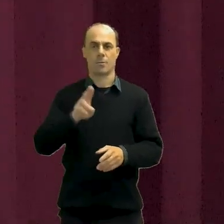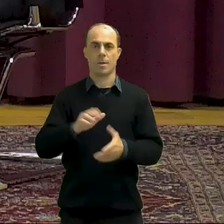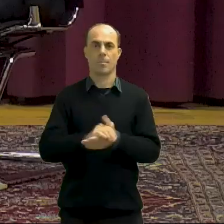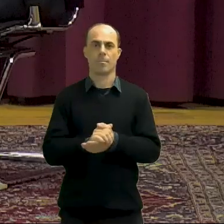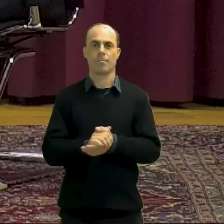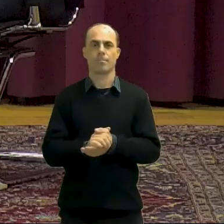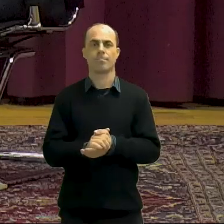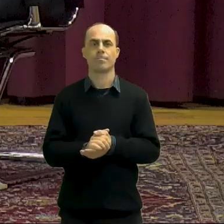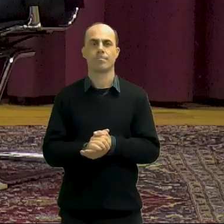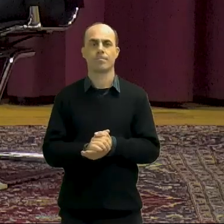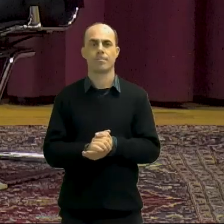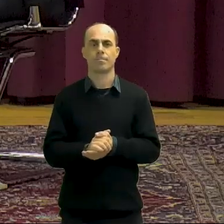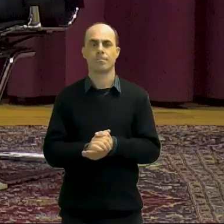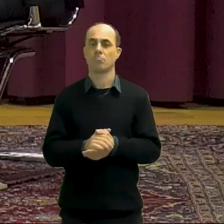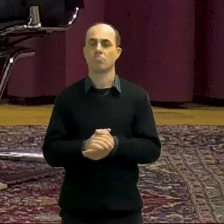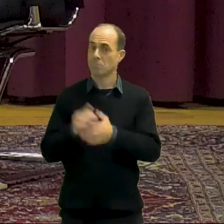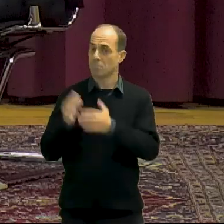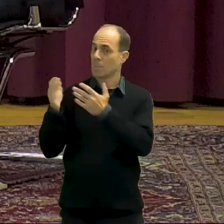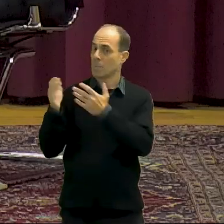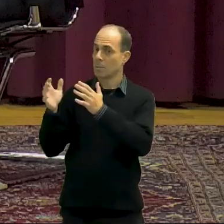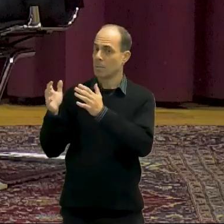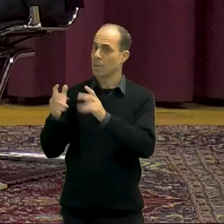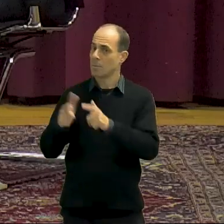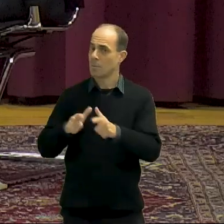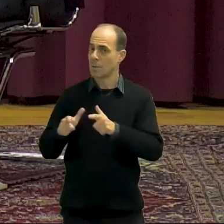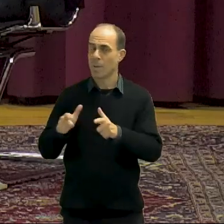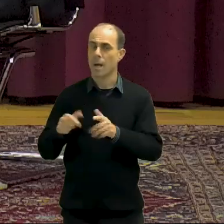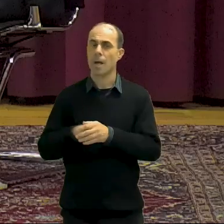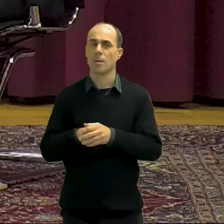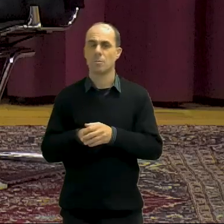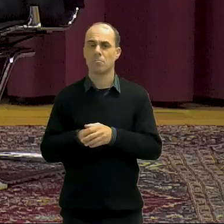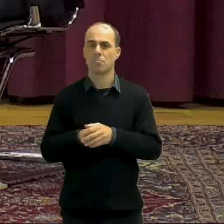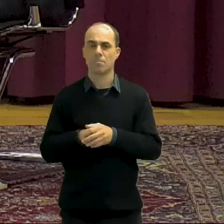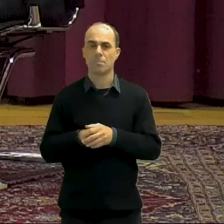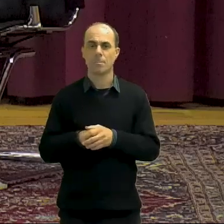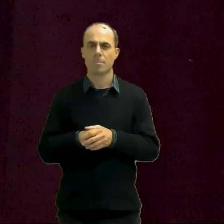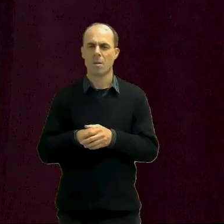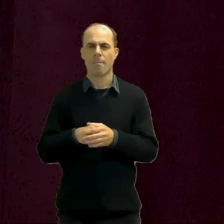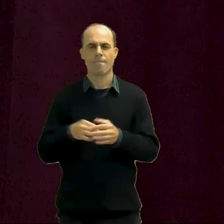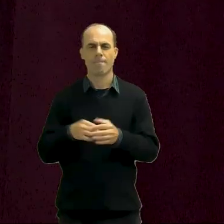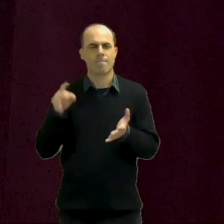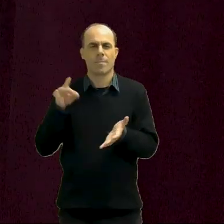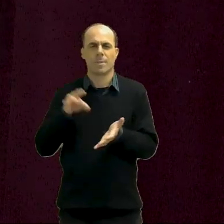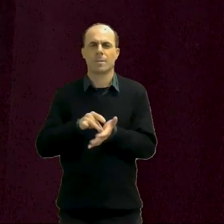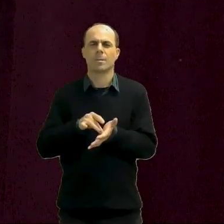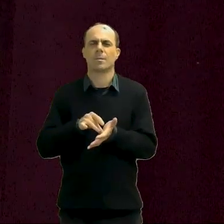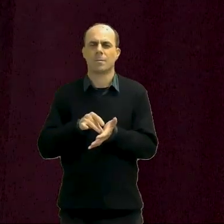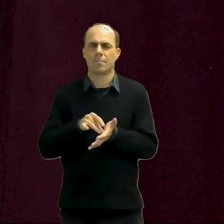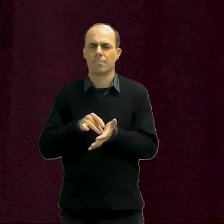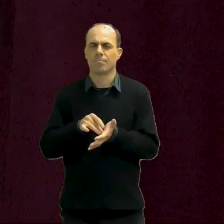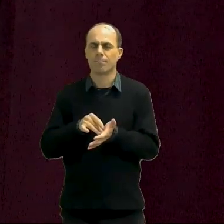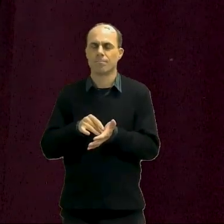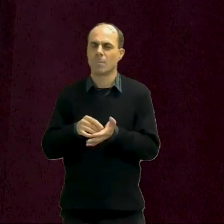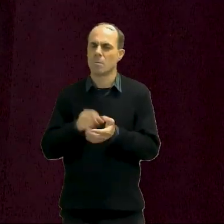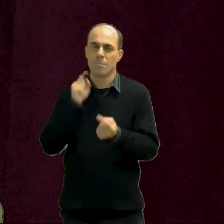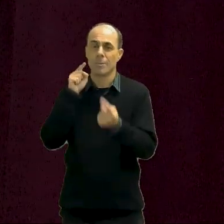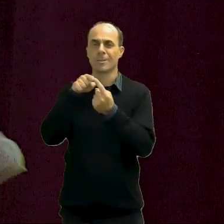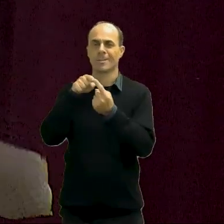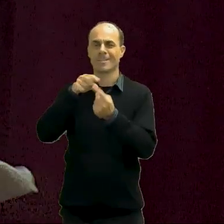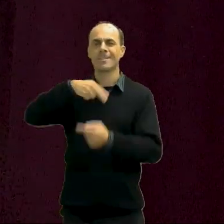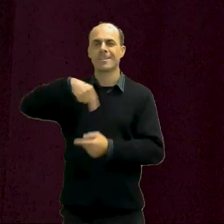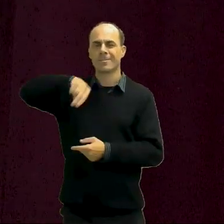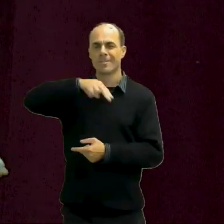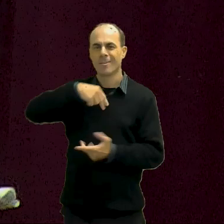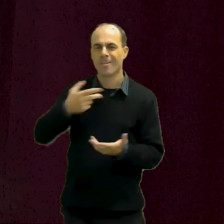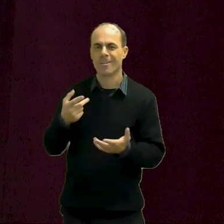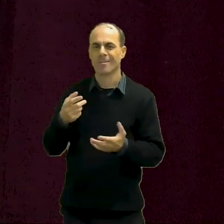necessita parabéns pelo trabalho né que obrigado obrigado e realmente é eh é a nossa missão né como juiz